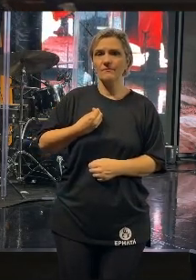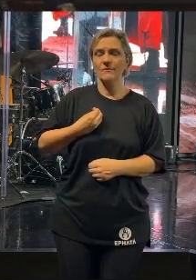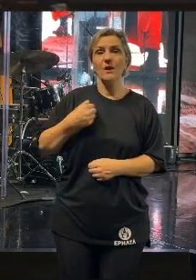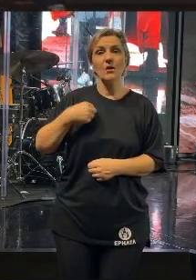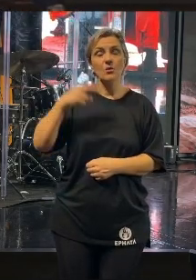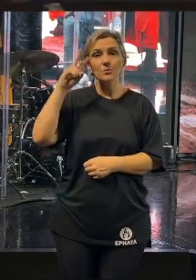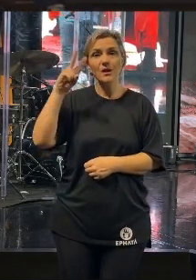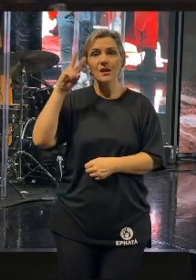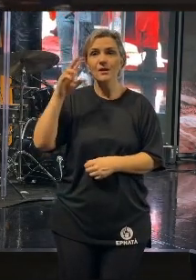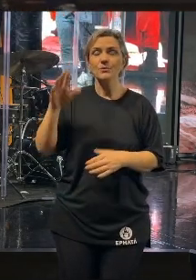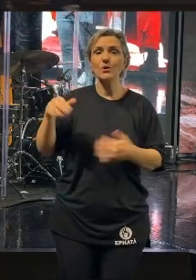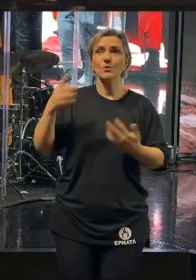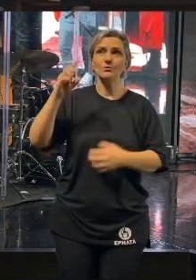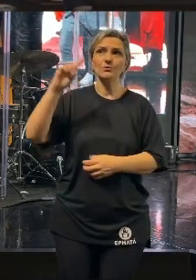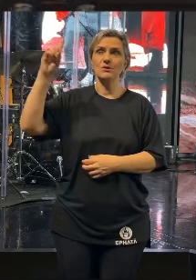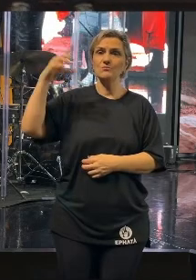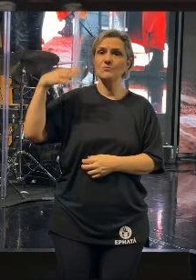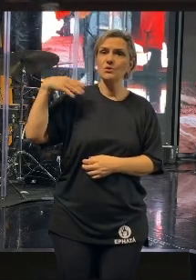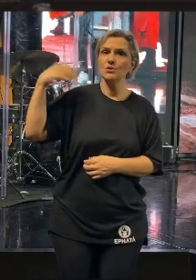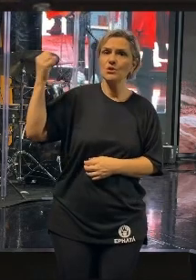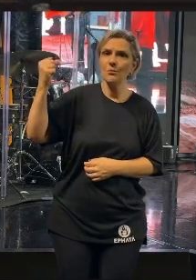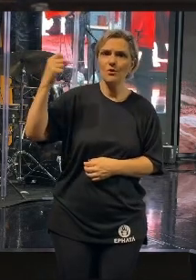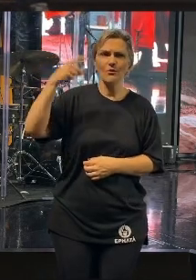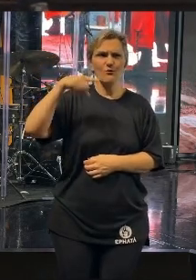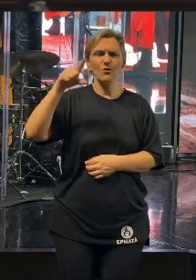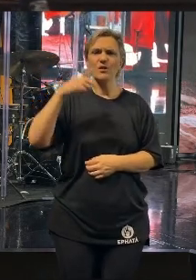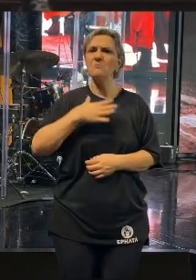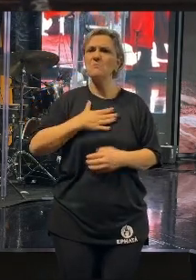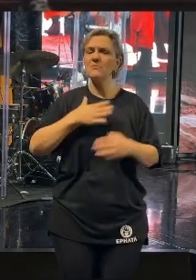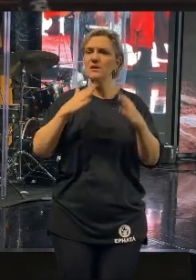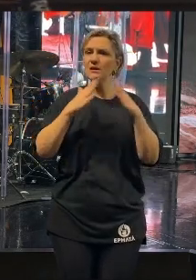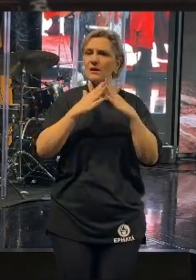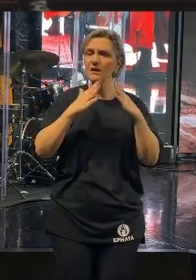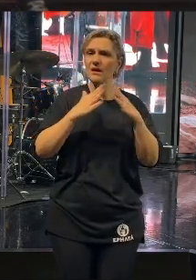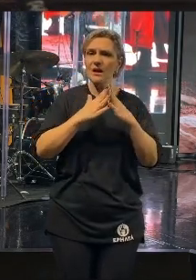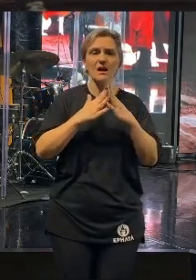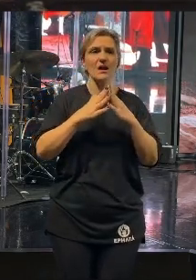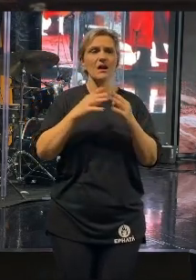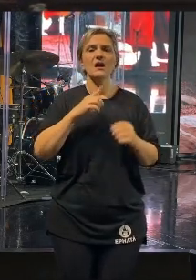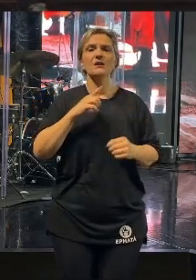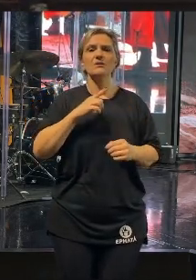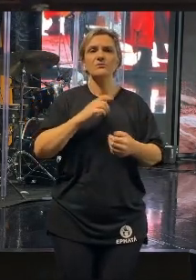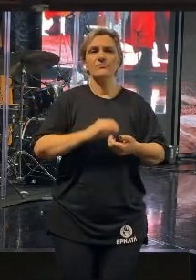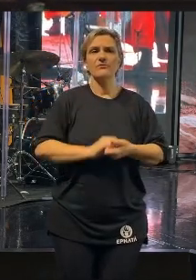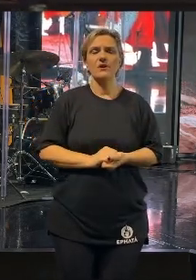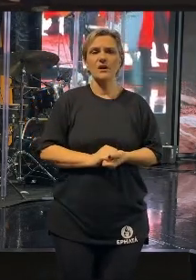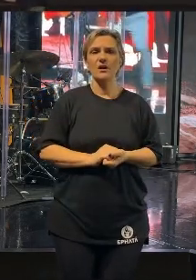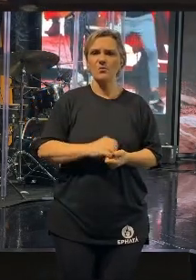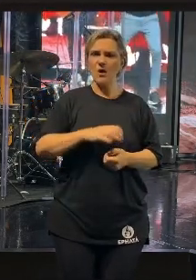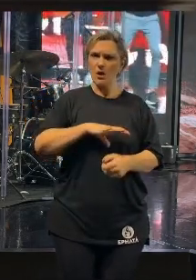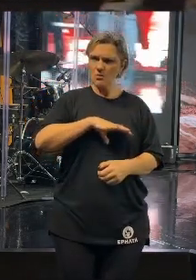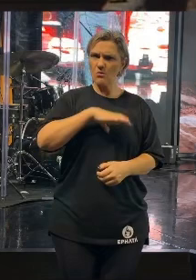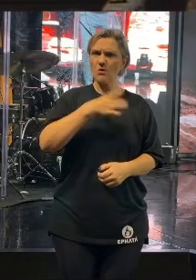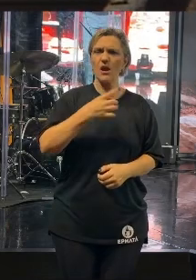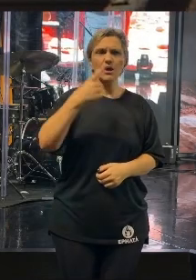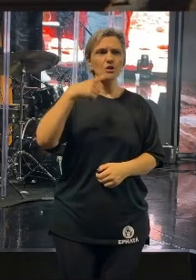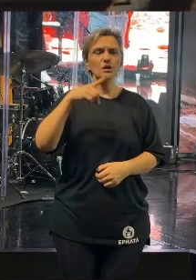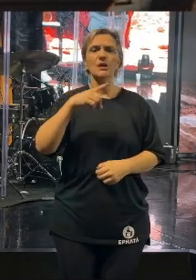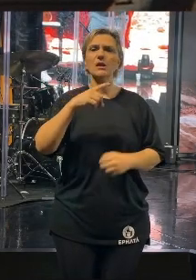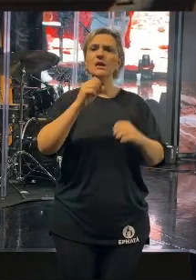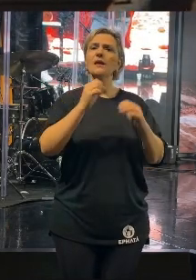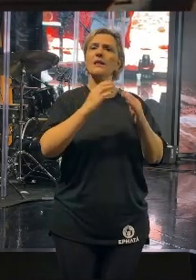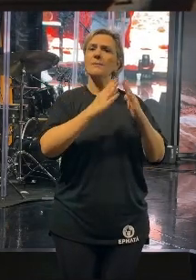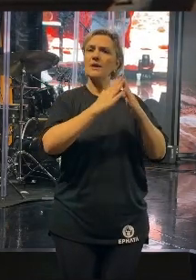Eu me lembro que quando Deus me chamou para o ministério, foram na minha casa, tiveram audácia, foram na minha casa e bateram na